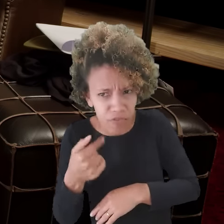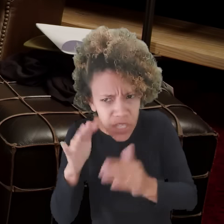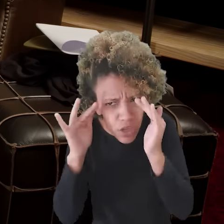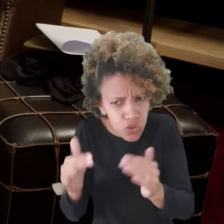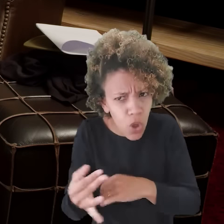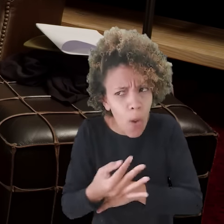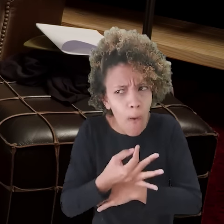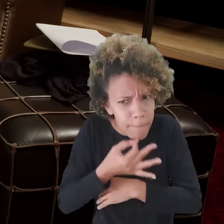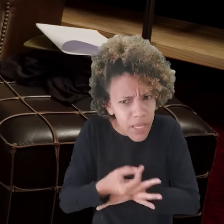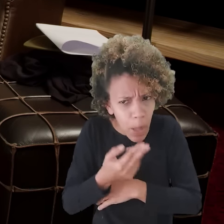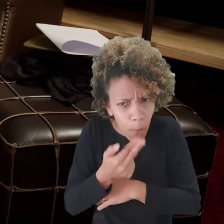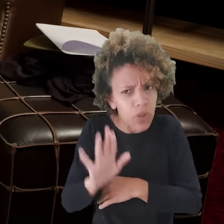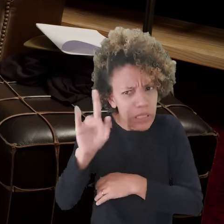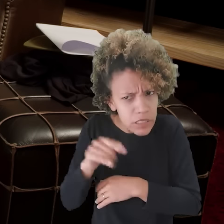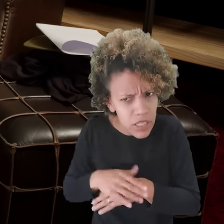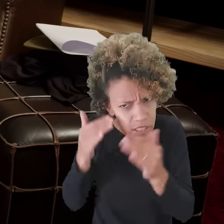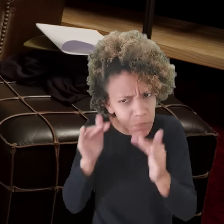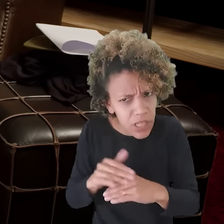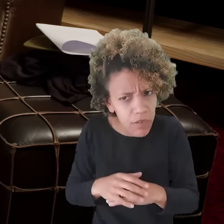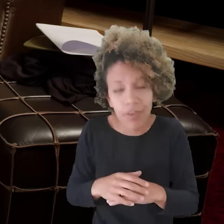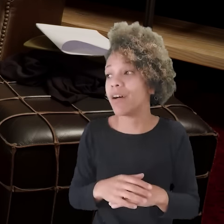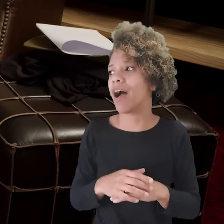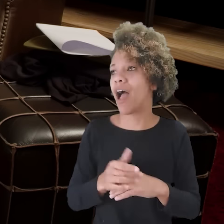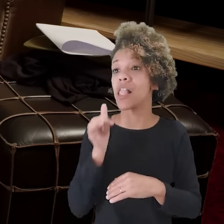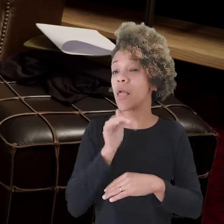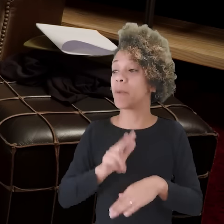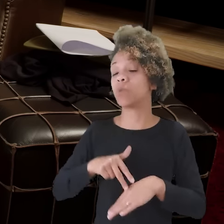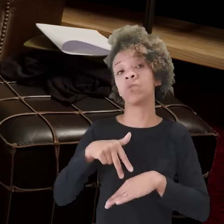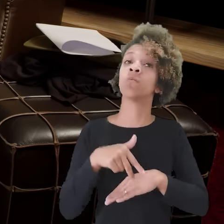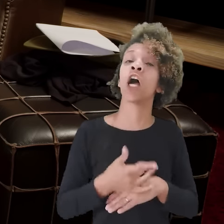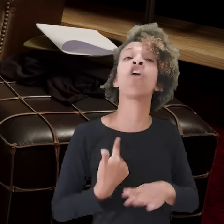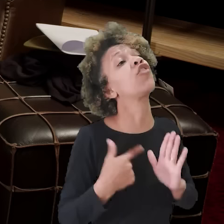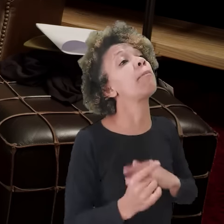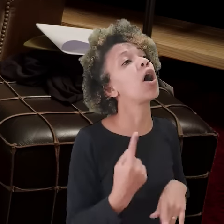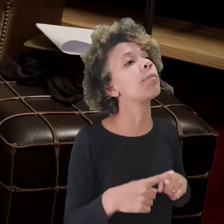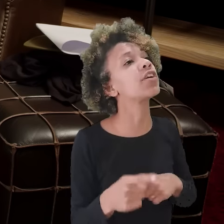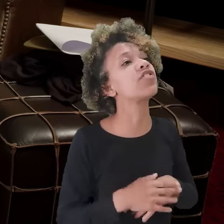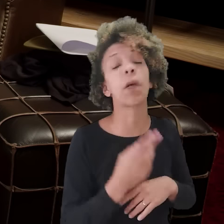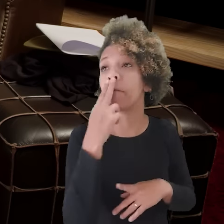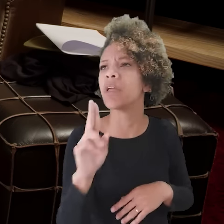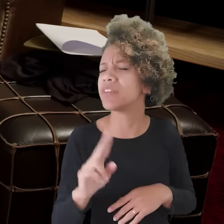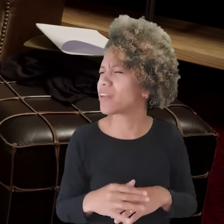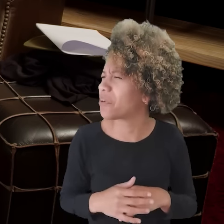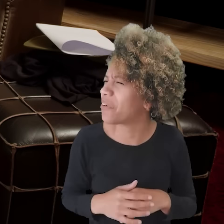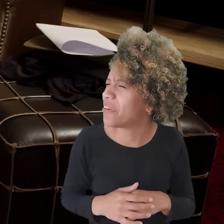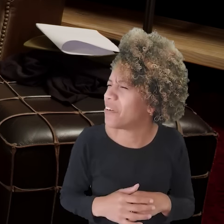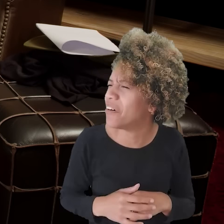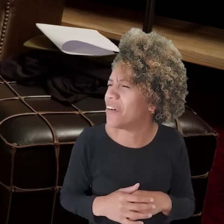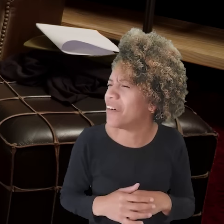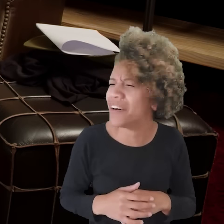Tu acha que eu respeitava opinião dele eu respeitaria a opinião dele e aí essa mulher levantou e falou assim eu vou embora porque você me chamou de